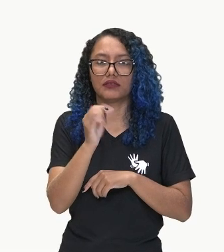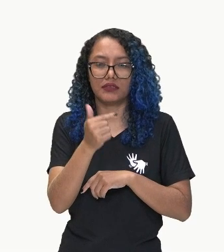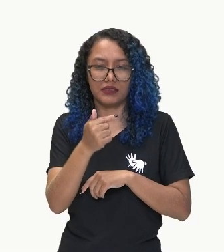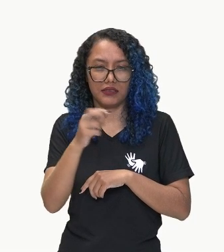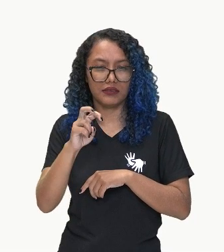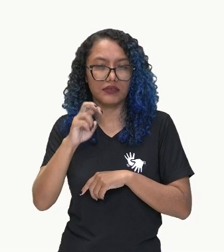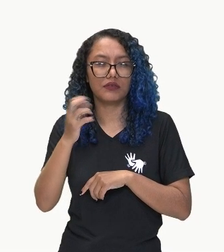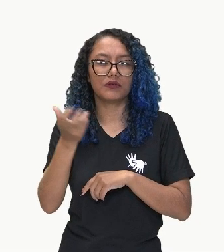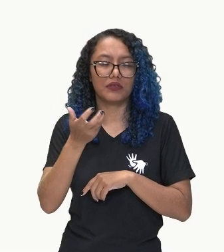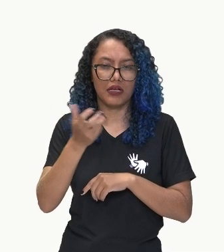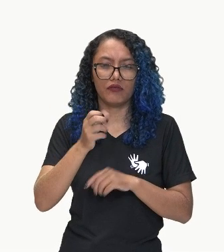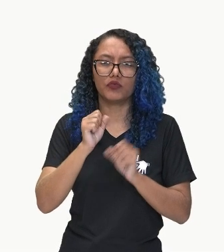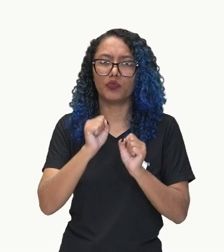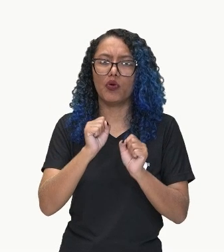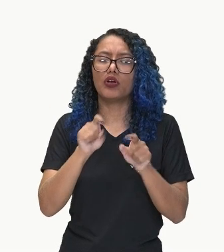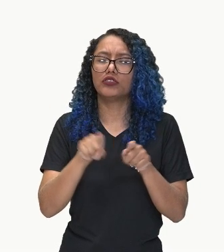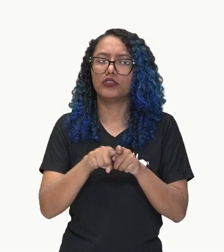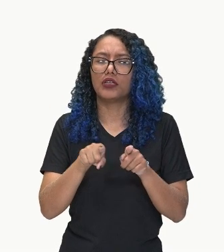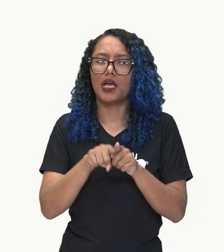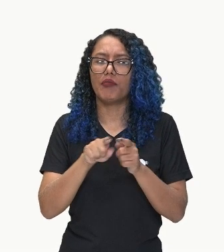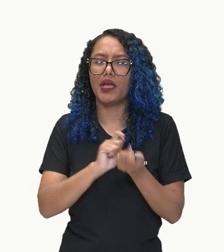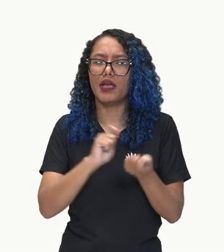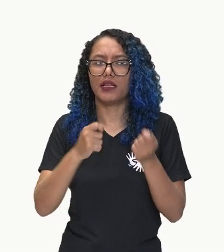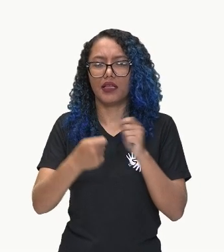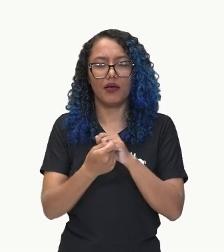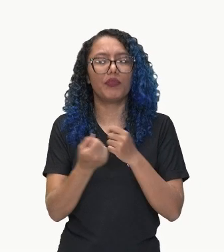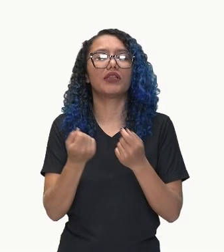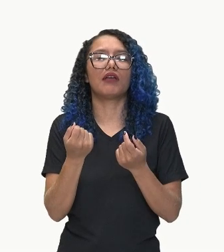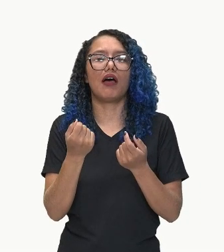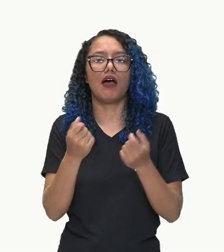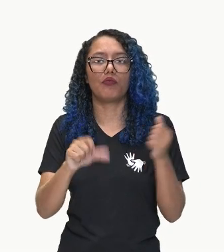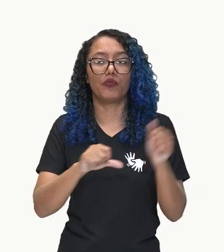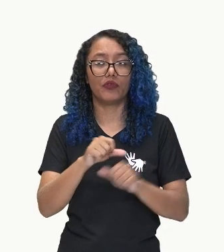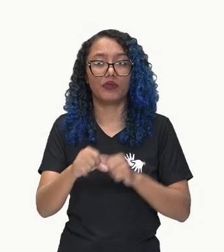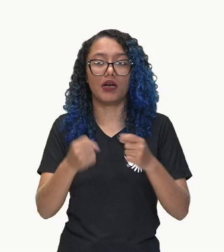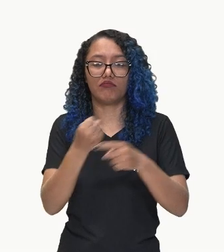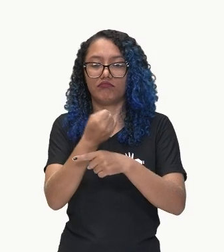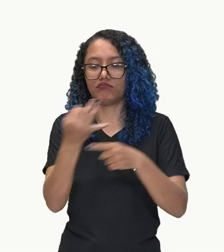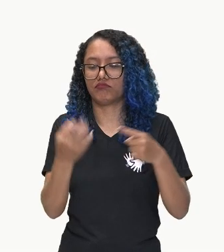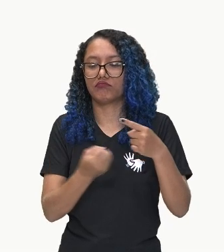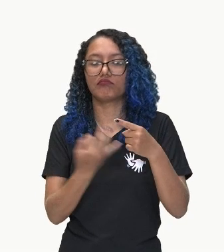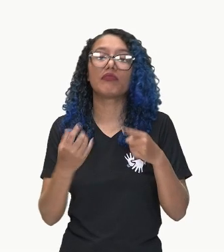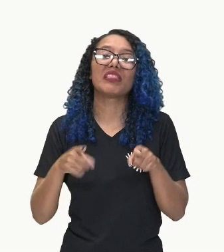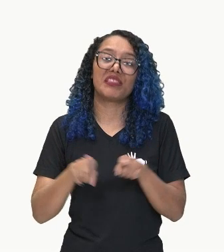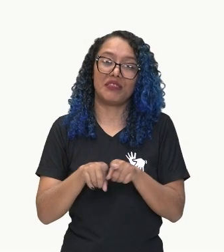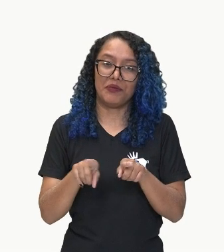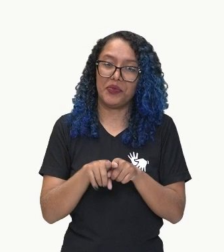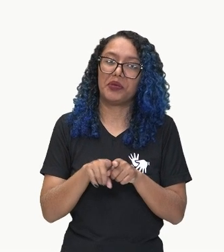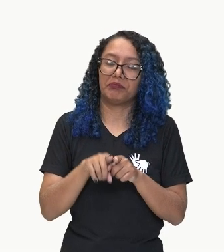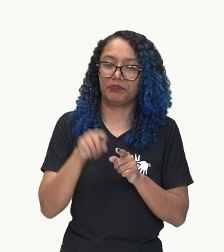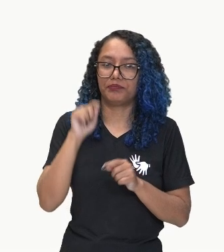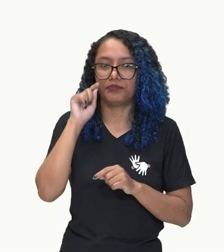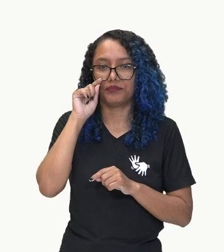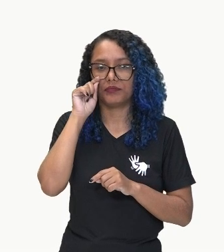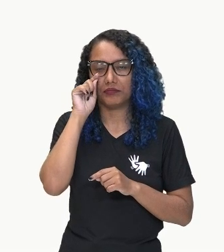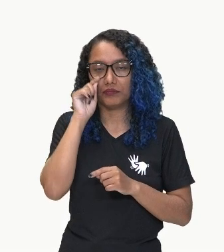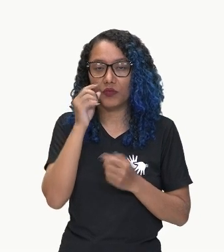podemos escrever na forma de quê? De fração decimal, que será